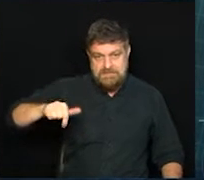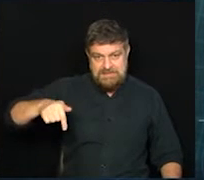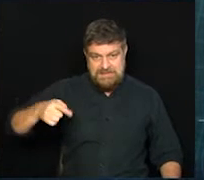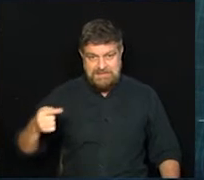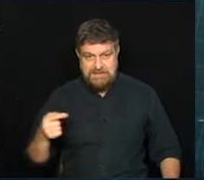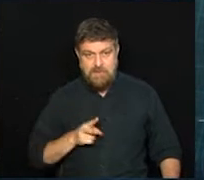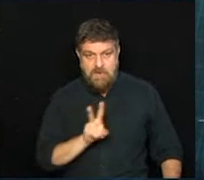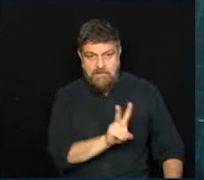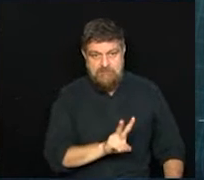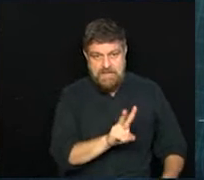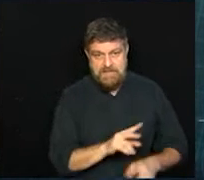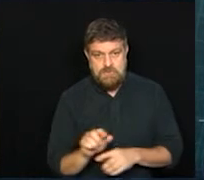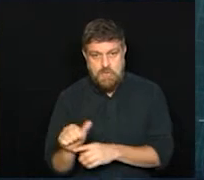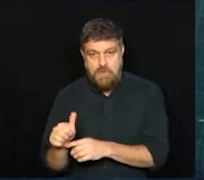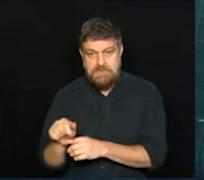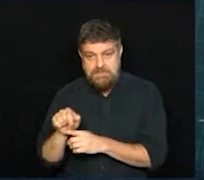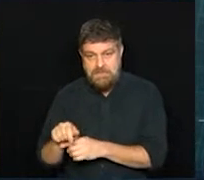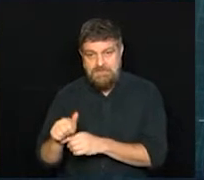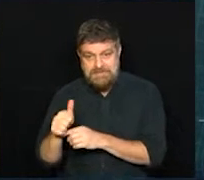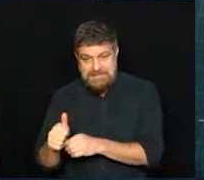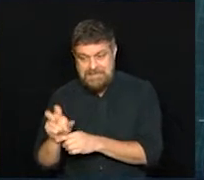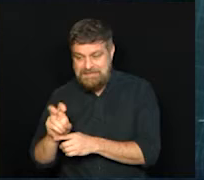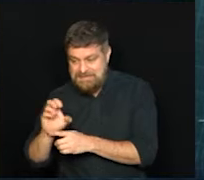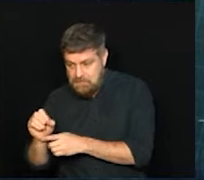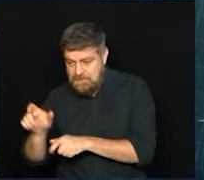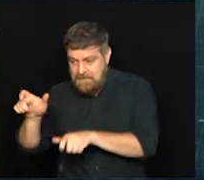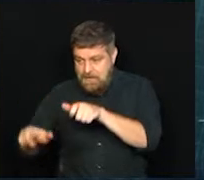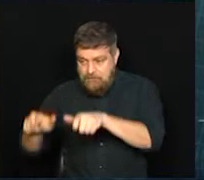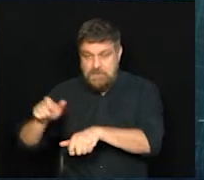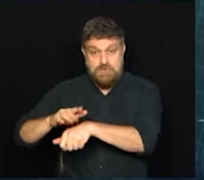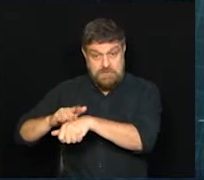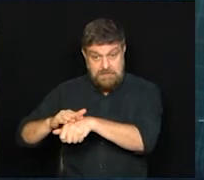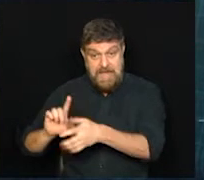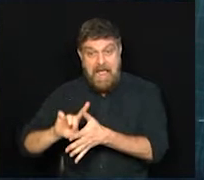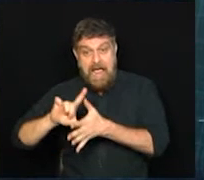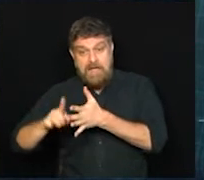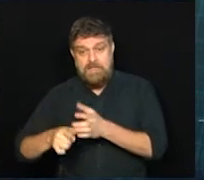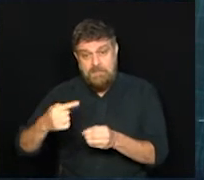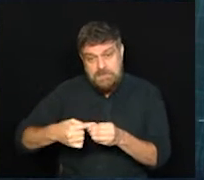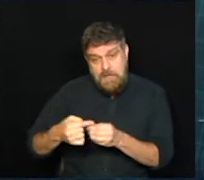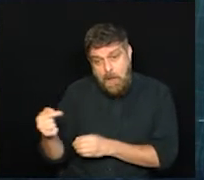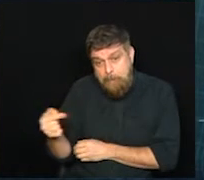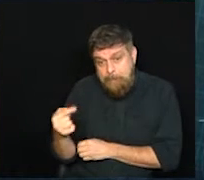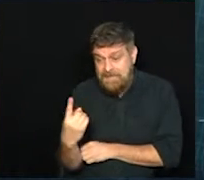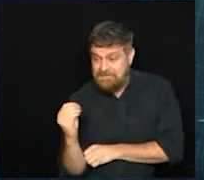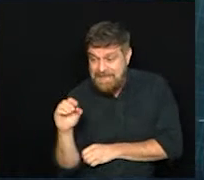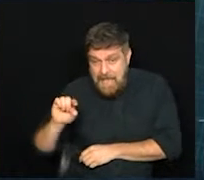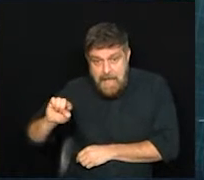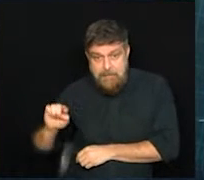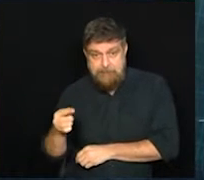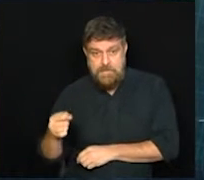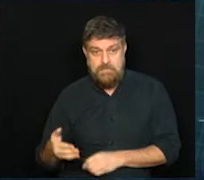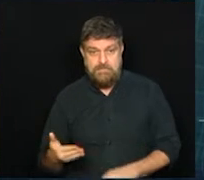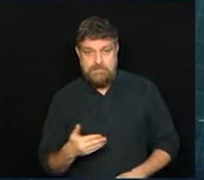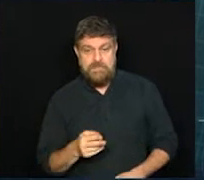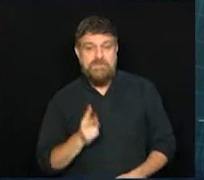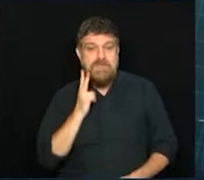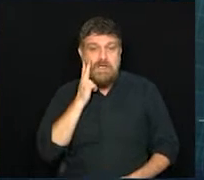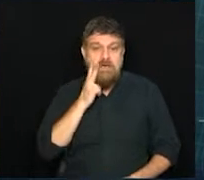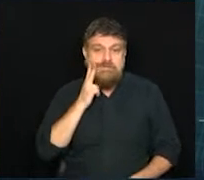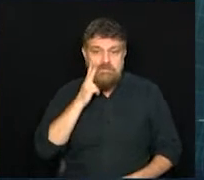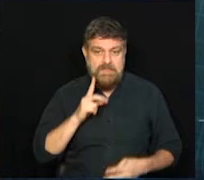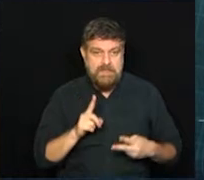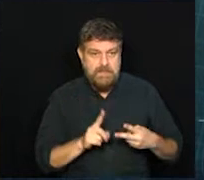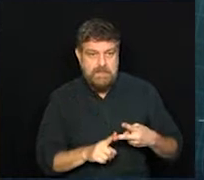Valinhos 11.150 casos. Na sequência, os municípios com menos de 10 mil casos. Vinhedo, depois